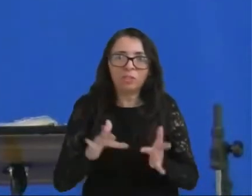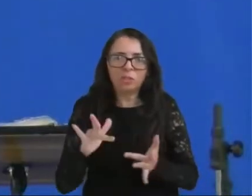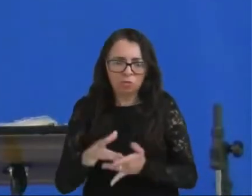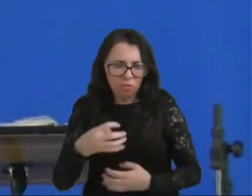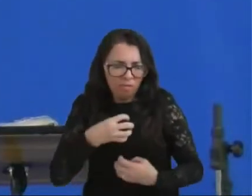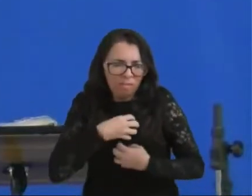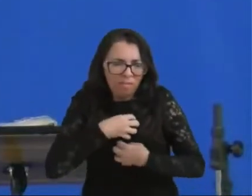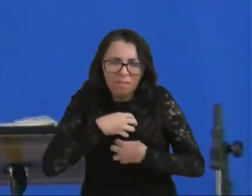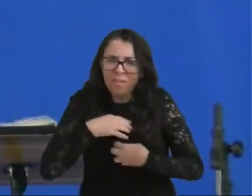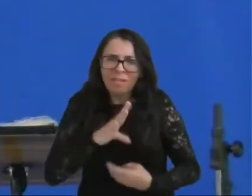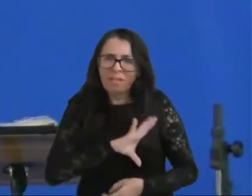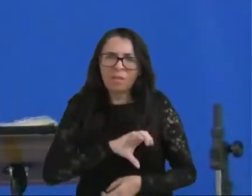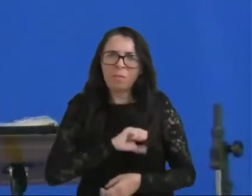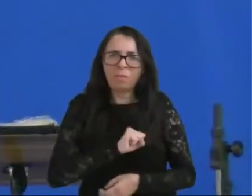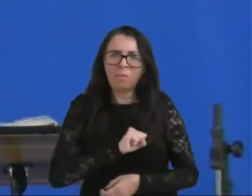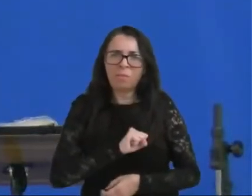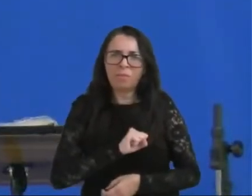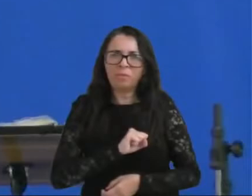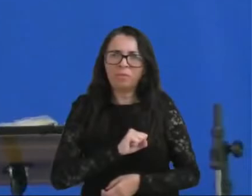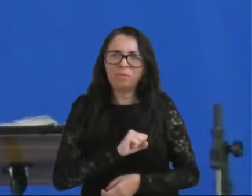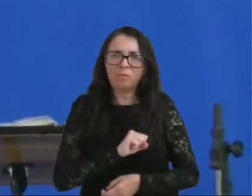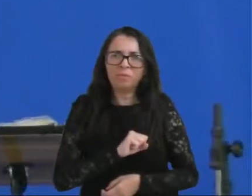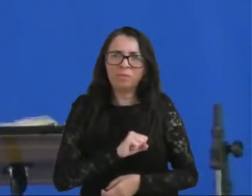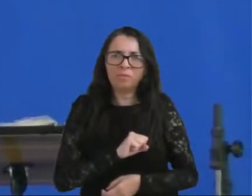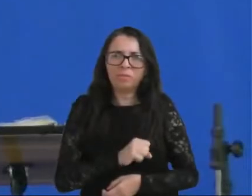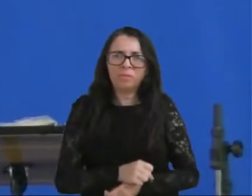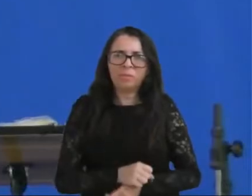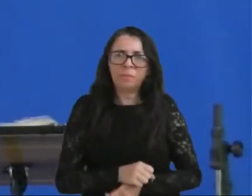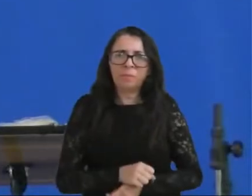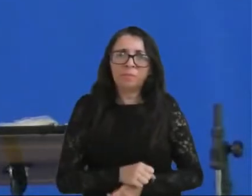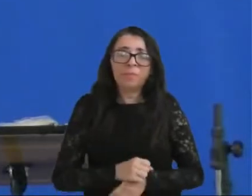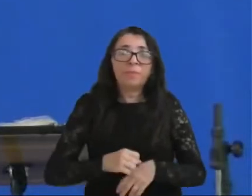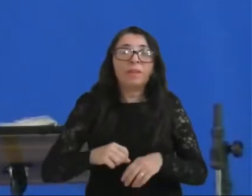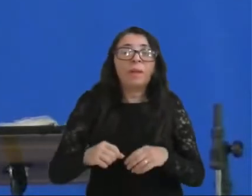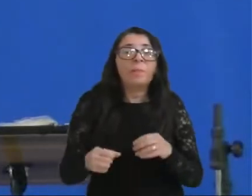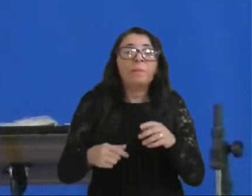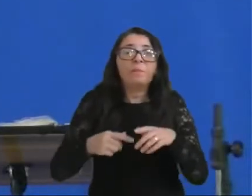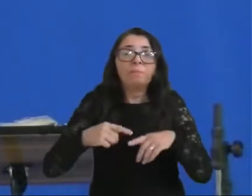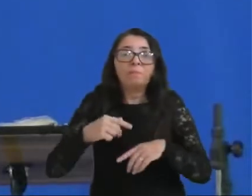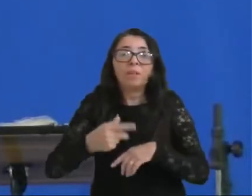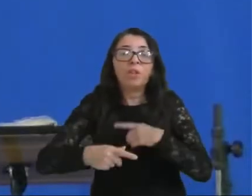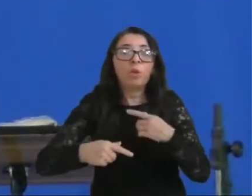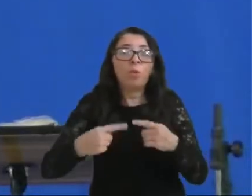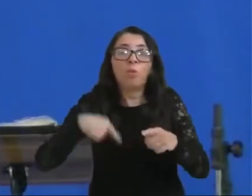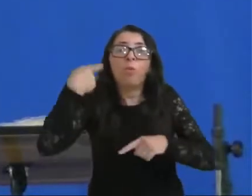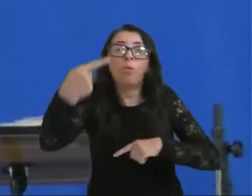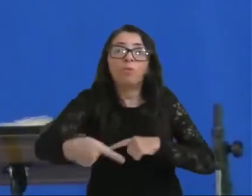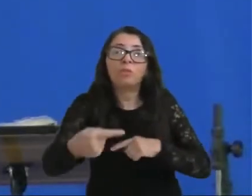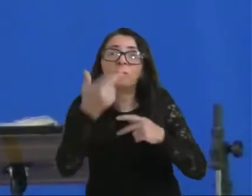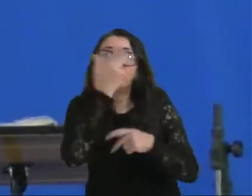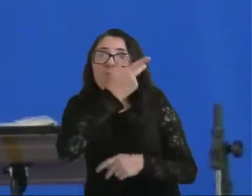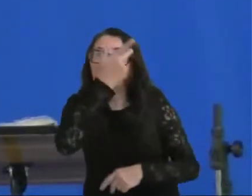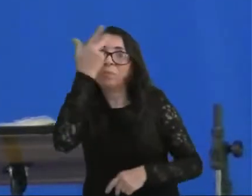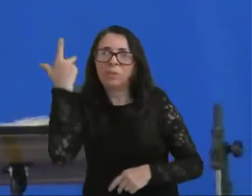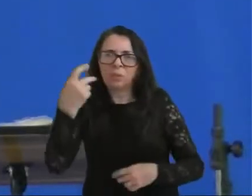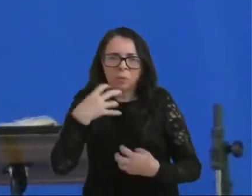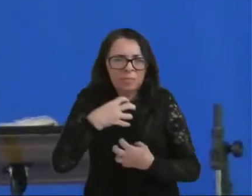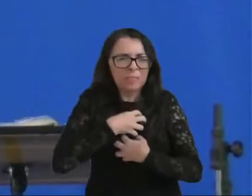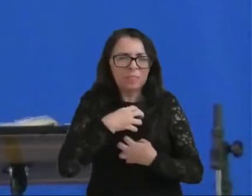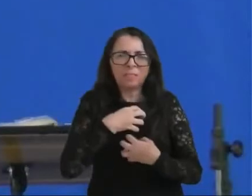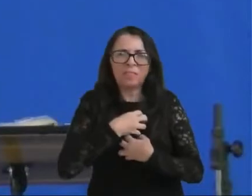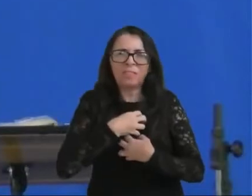você observar que essa frieza, ela não começa amanhã e você não quero mais, não sinto mais